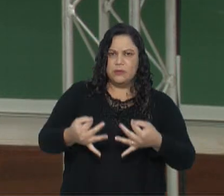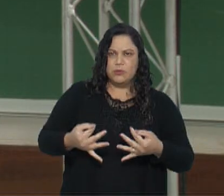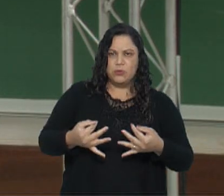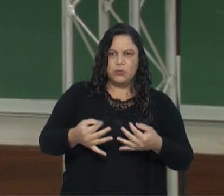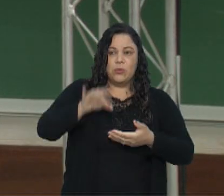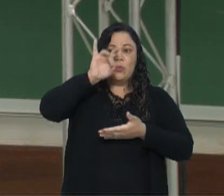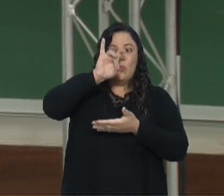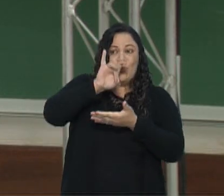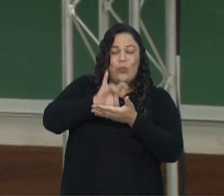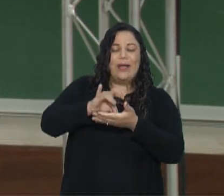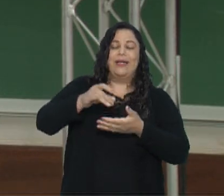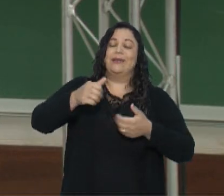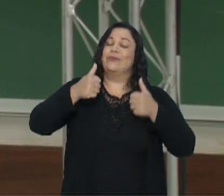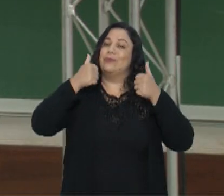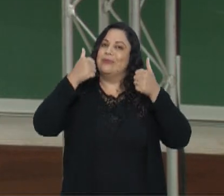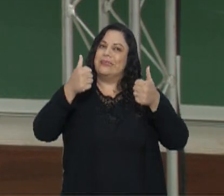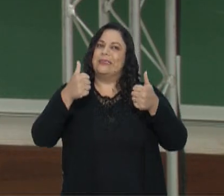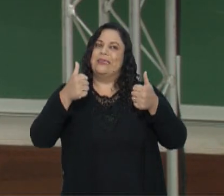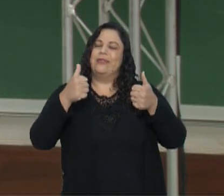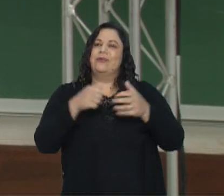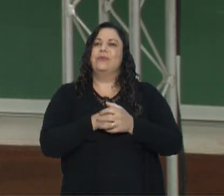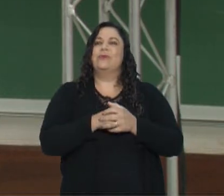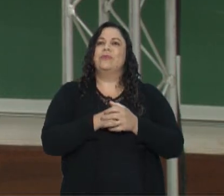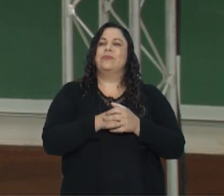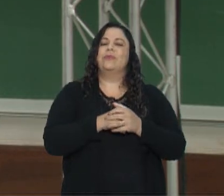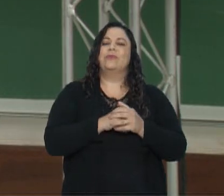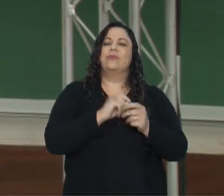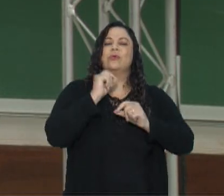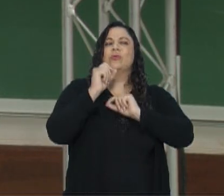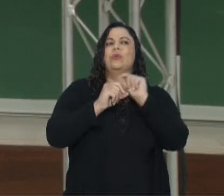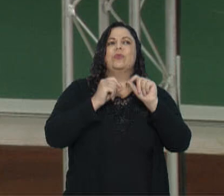certo, lembrem para vocês direitinho